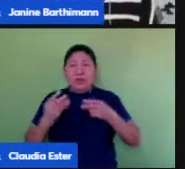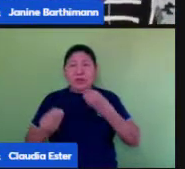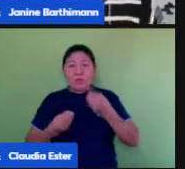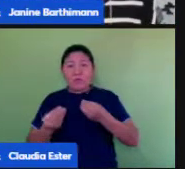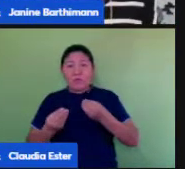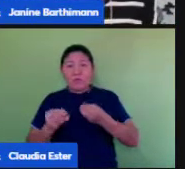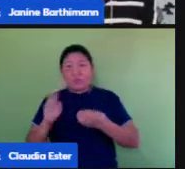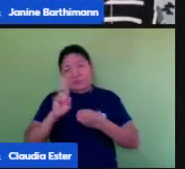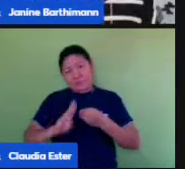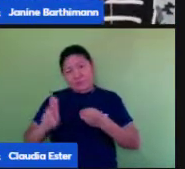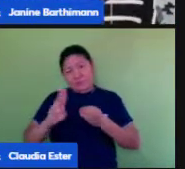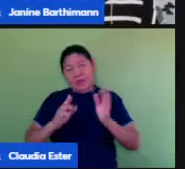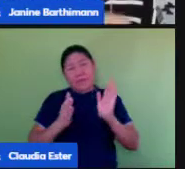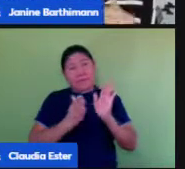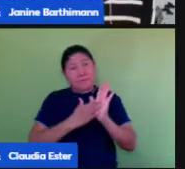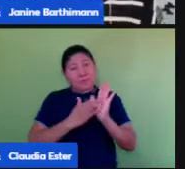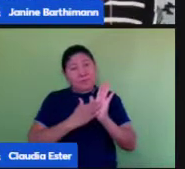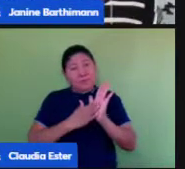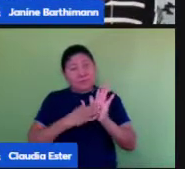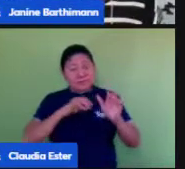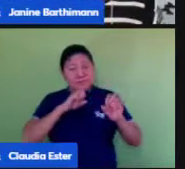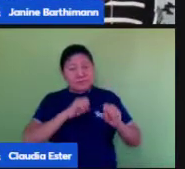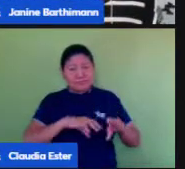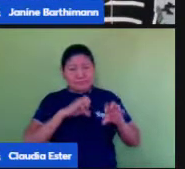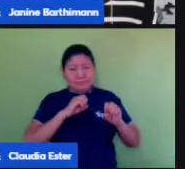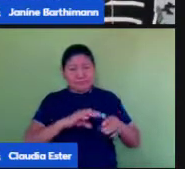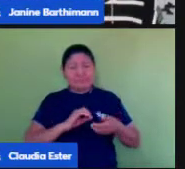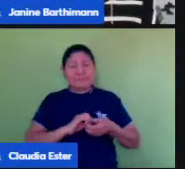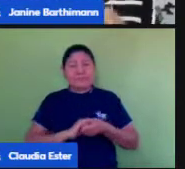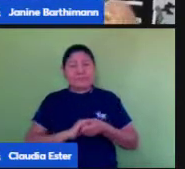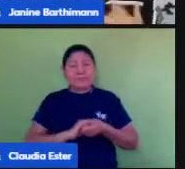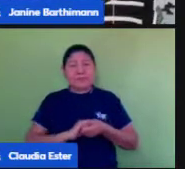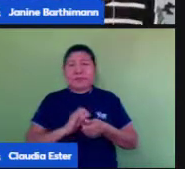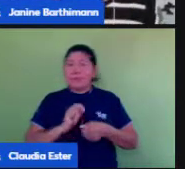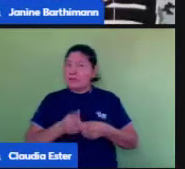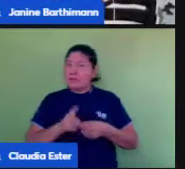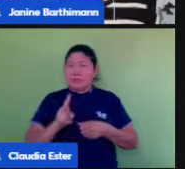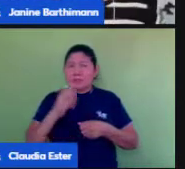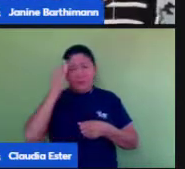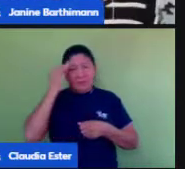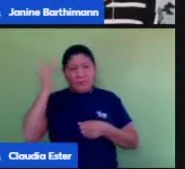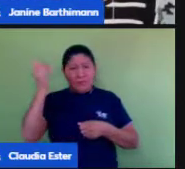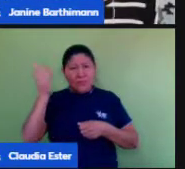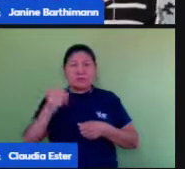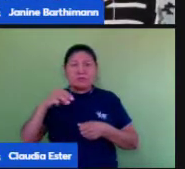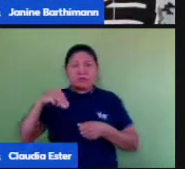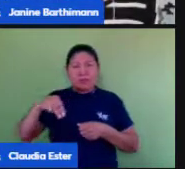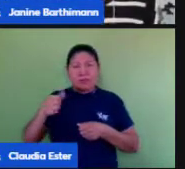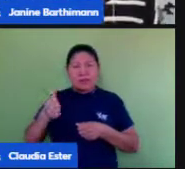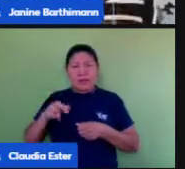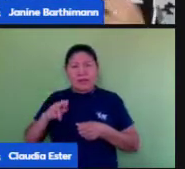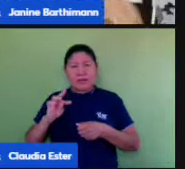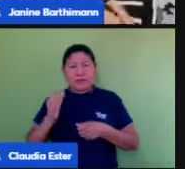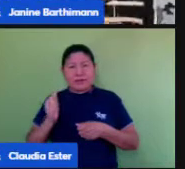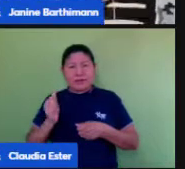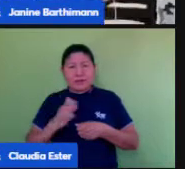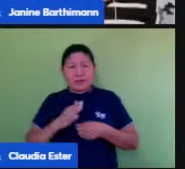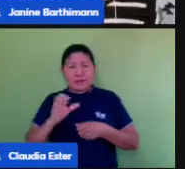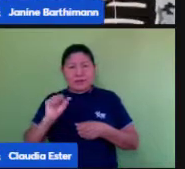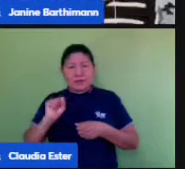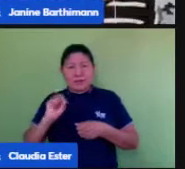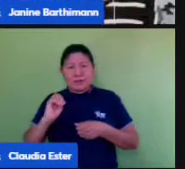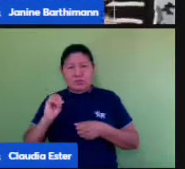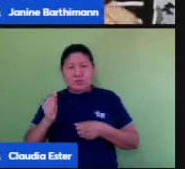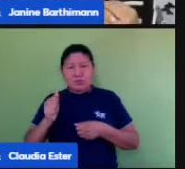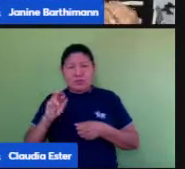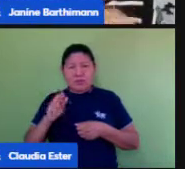uma turma e com a outra. Então, quando Magda Soares nos traz esse pensamento em relação ao método, ela quer